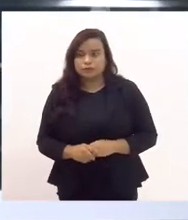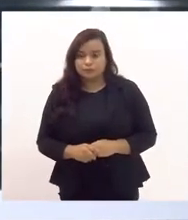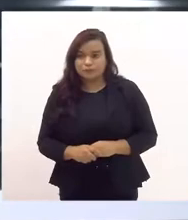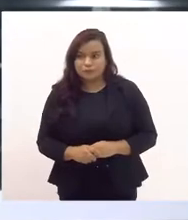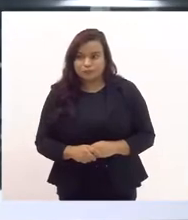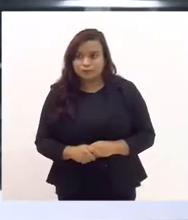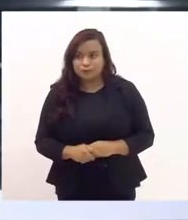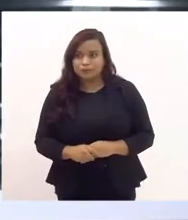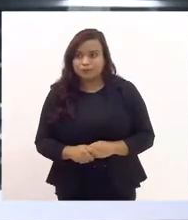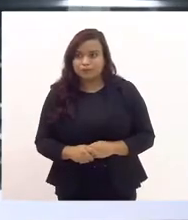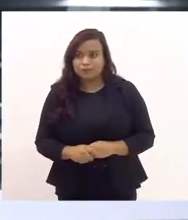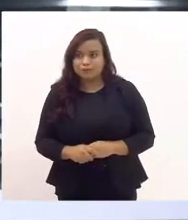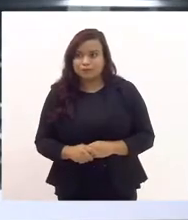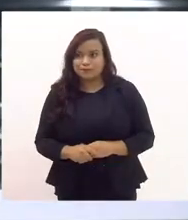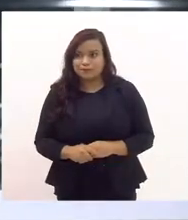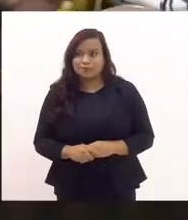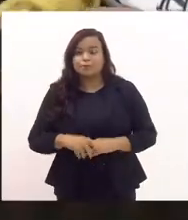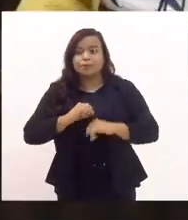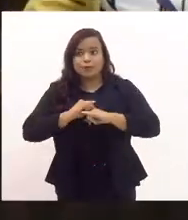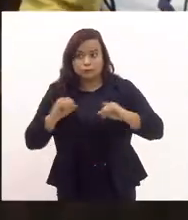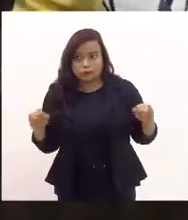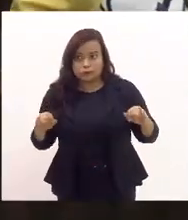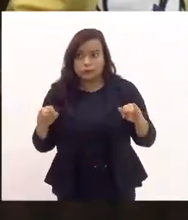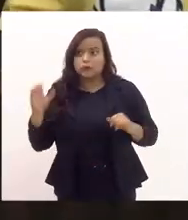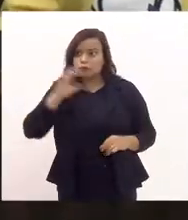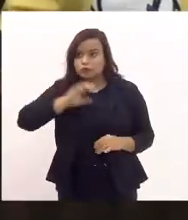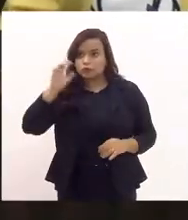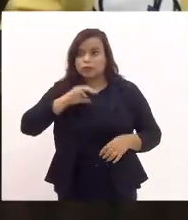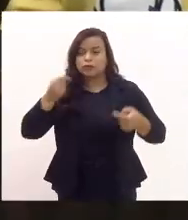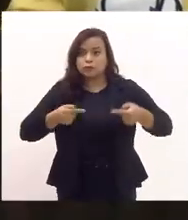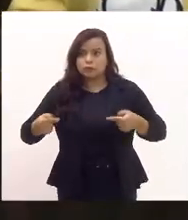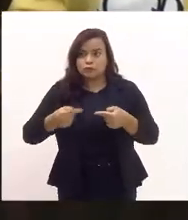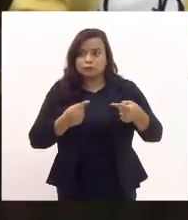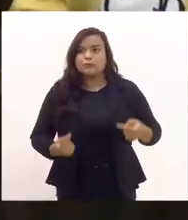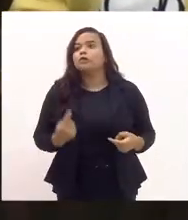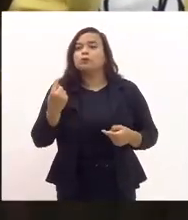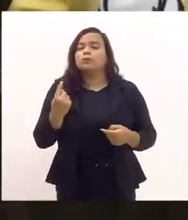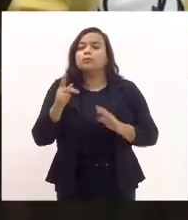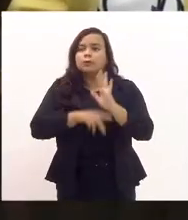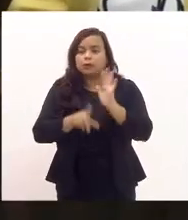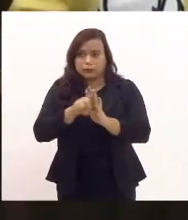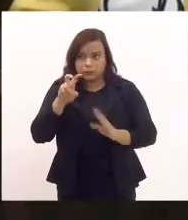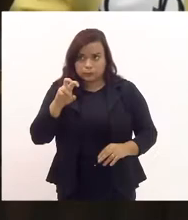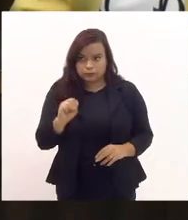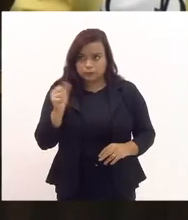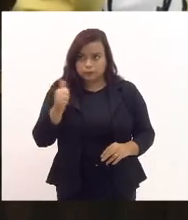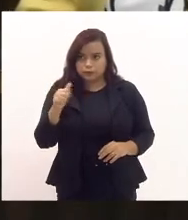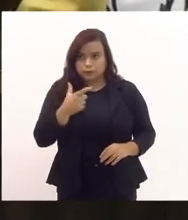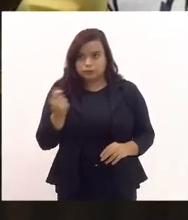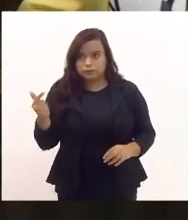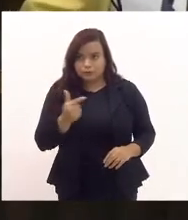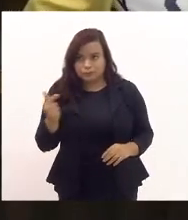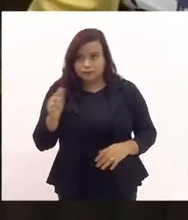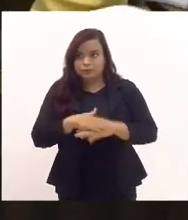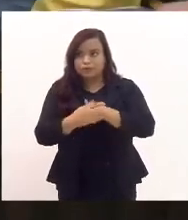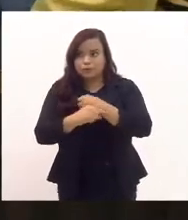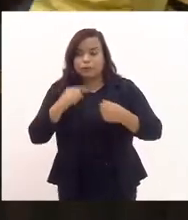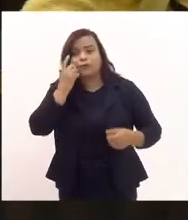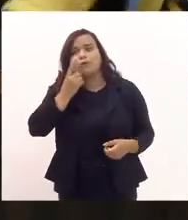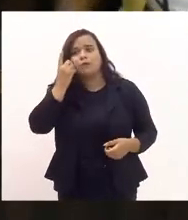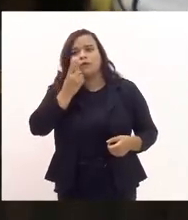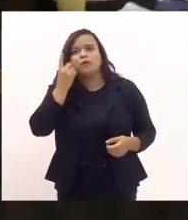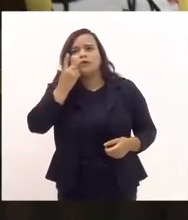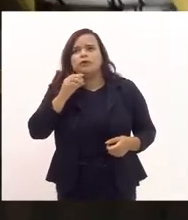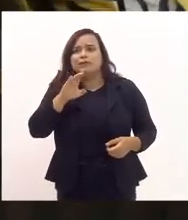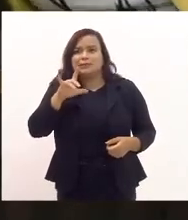Bom dia o anuncio é regime de urgência em discussão única projeto de lei 58 1122 de autoria dos